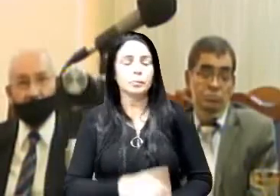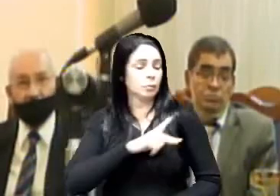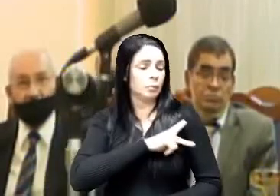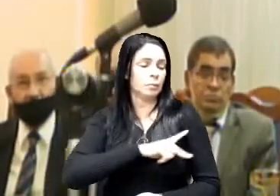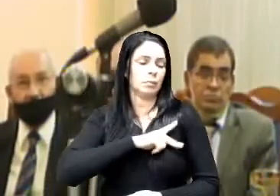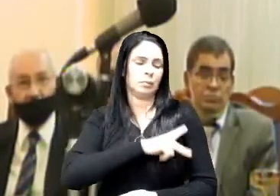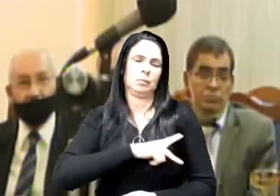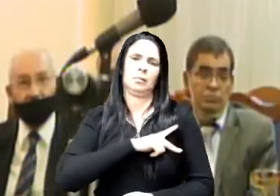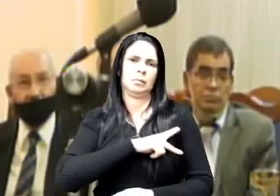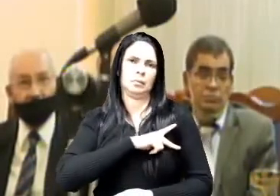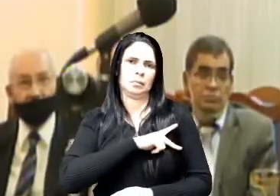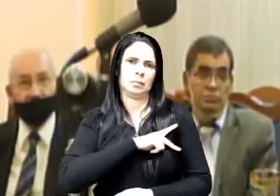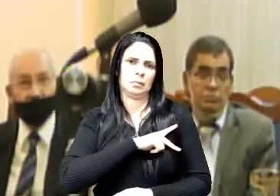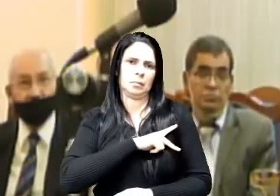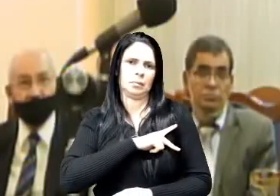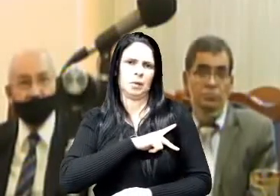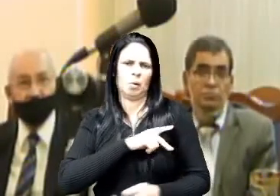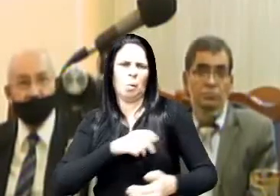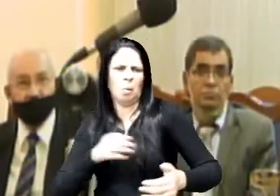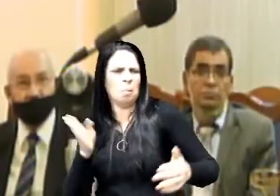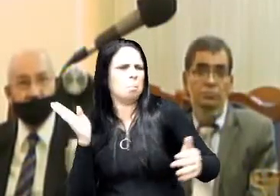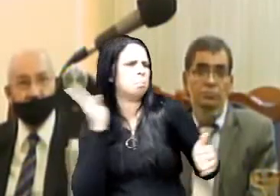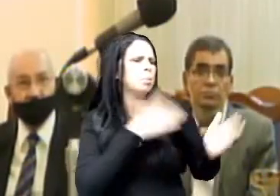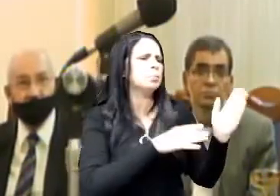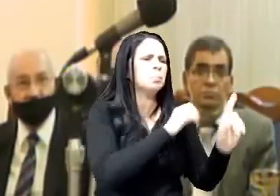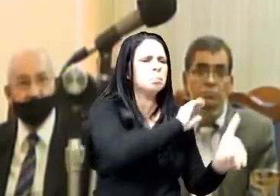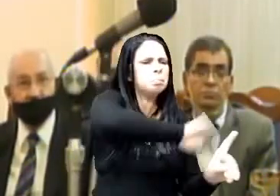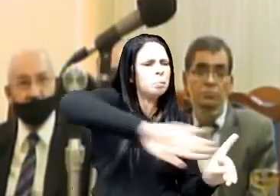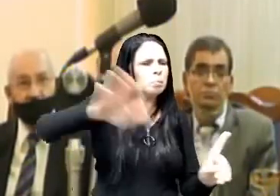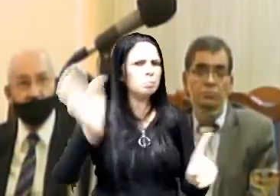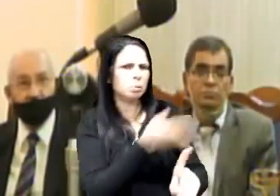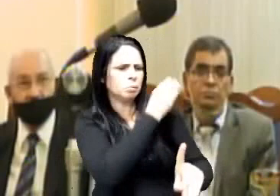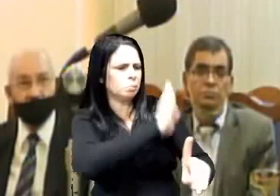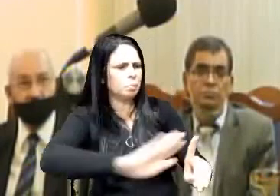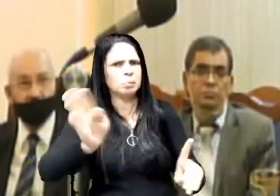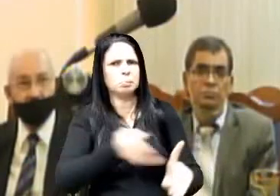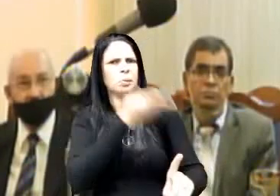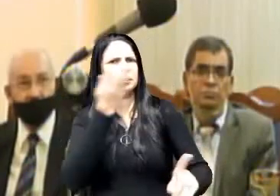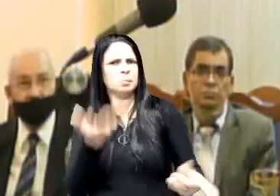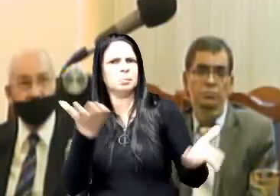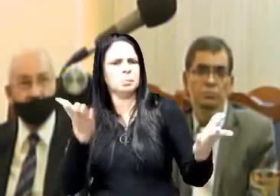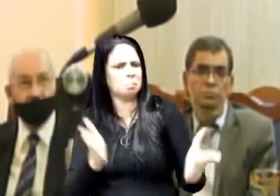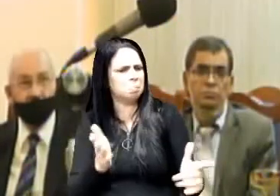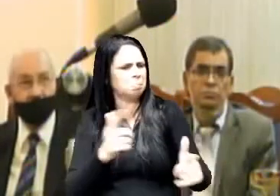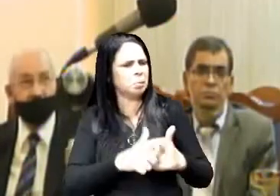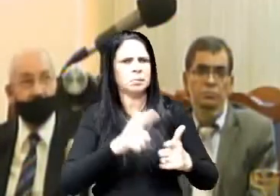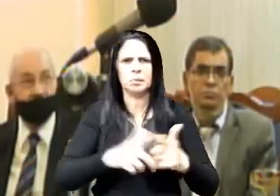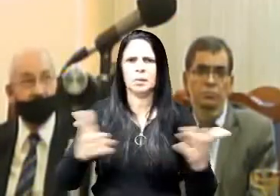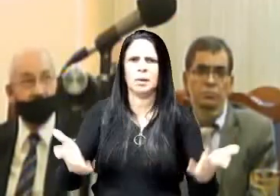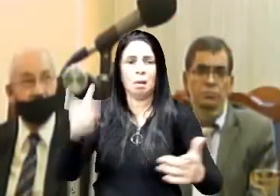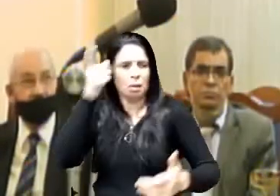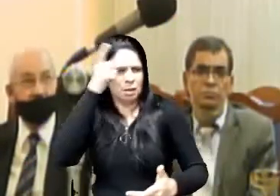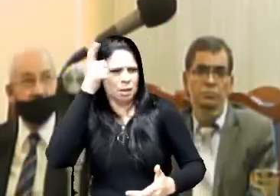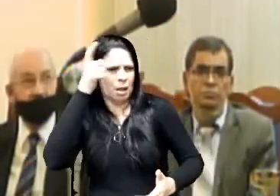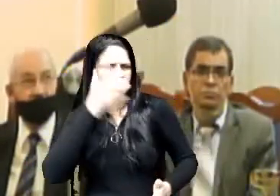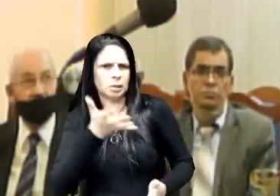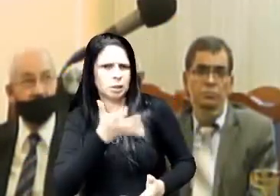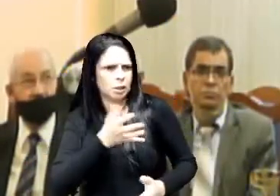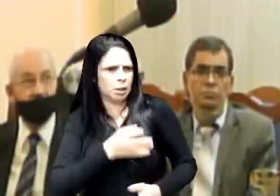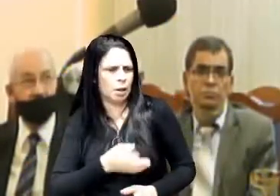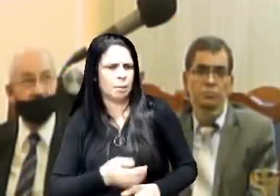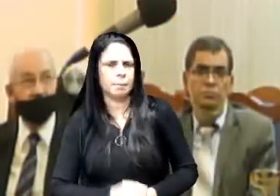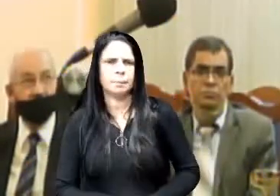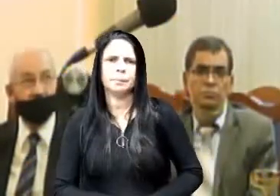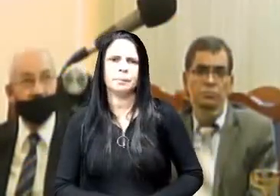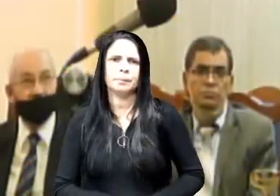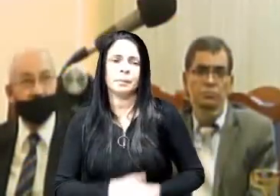Paulo foi esbofeteado pelo espinho na carne. Satanás queria nocautear Paulo.